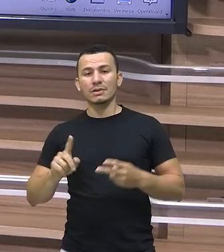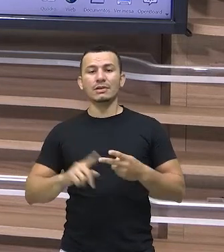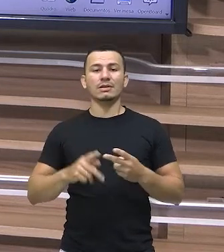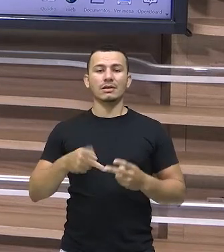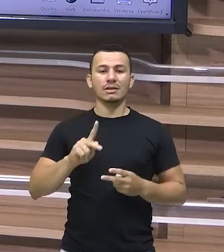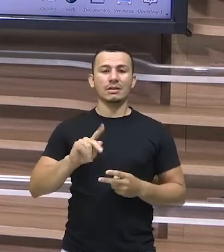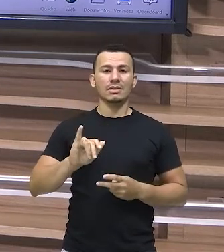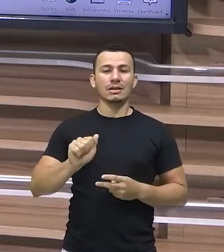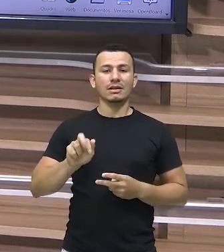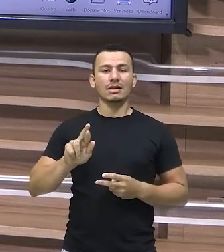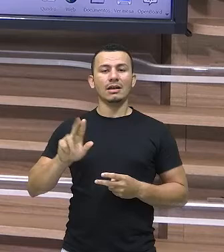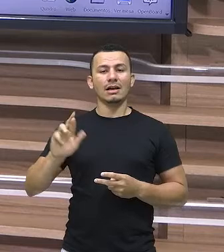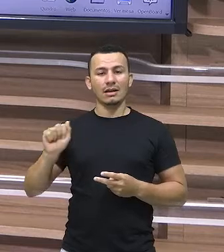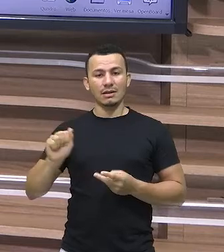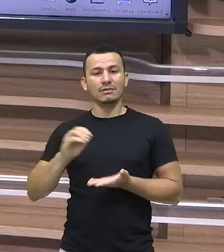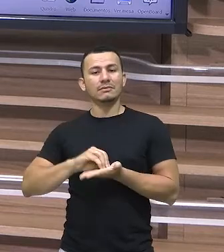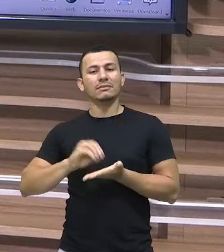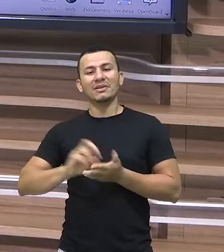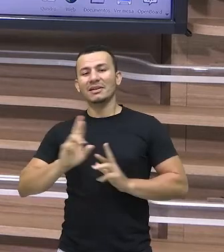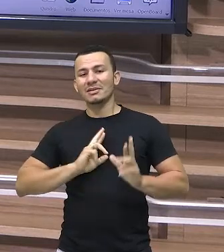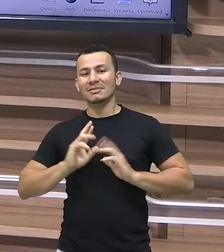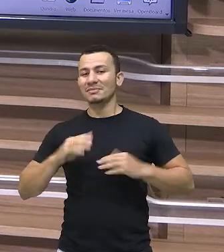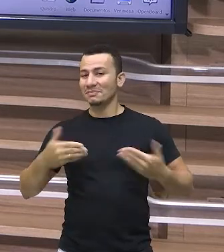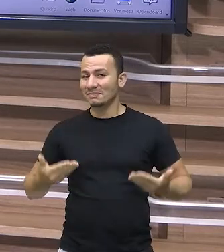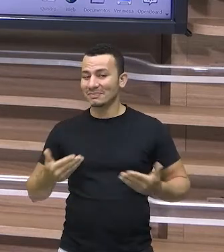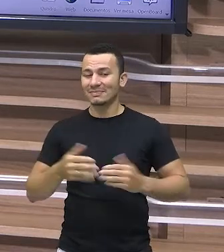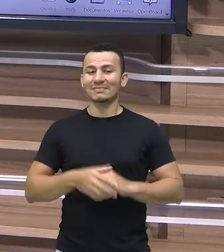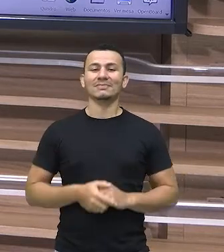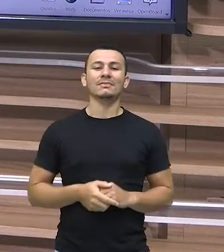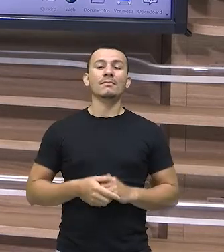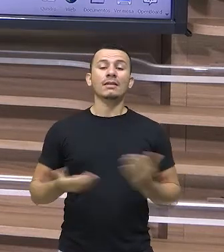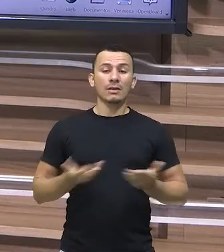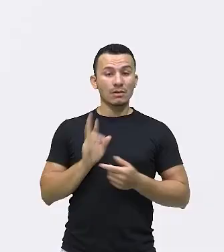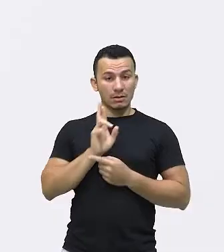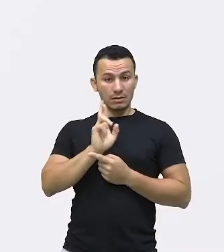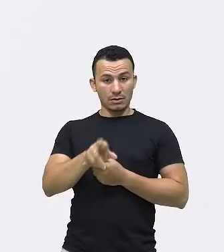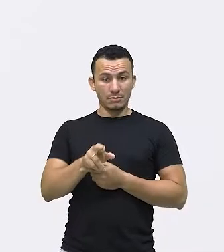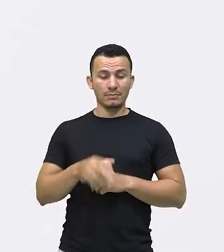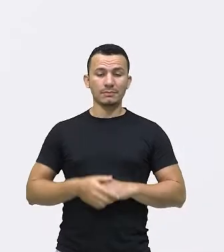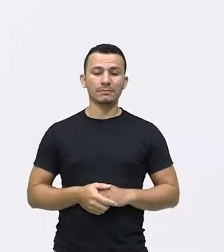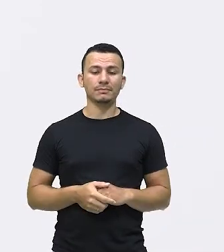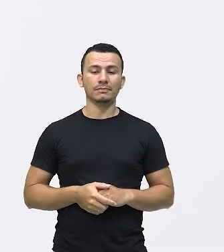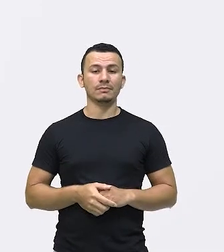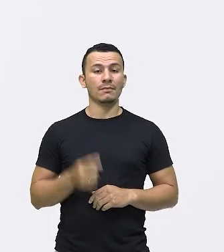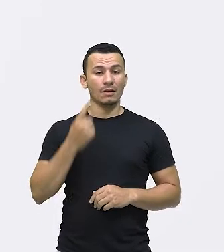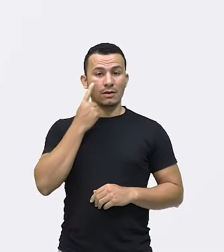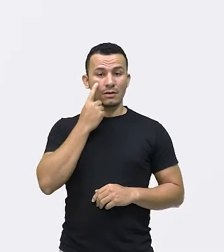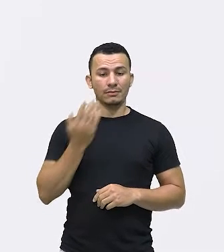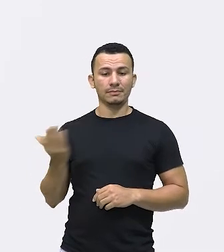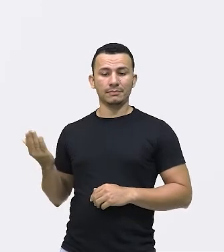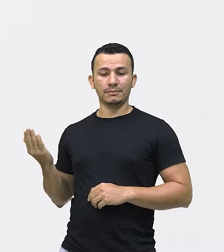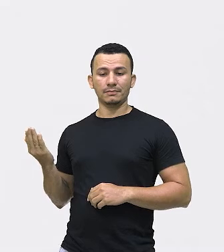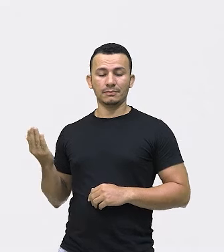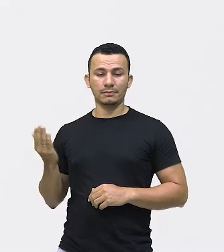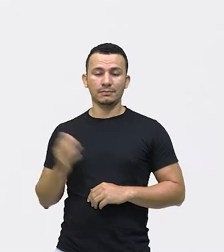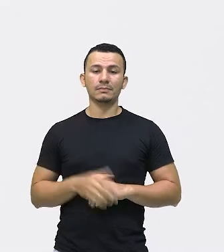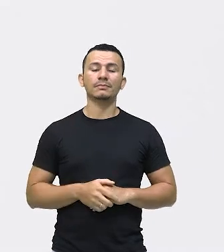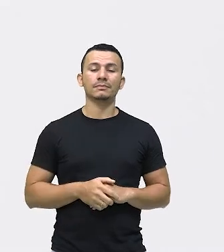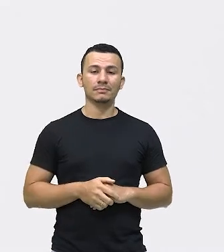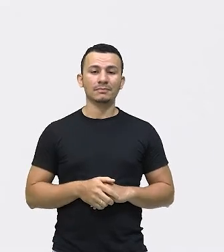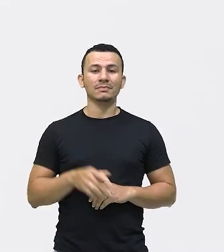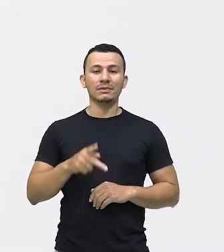devendo as suas participações, tá certo? Então, vamos lá a nossa resposta. Trago aí para vocês a nossa resposta. O